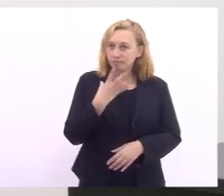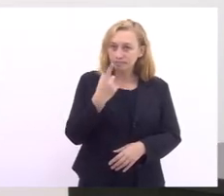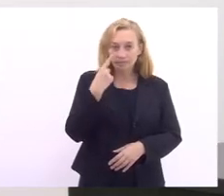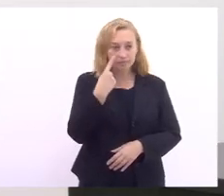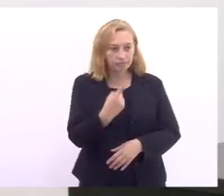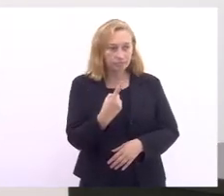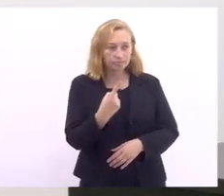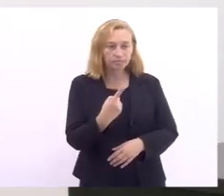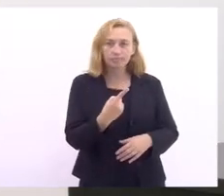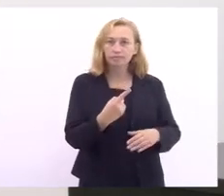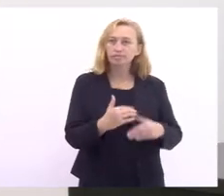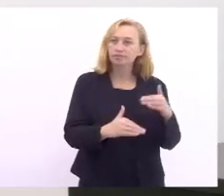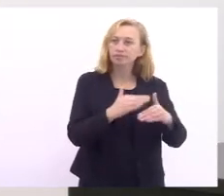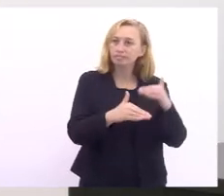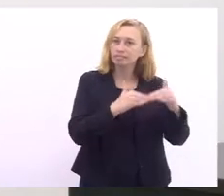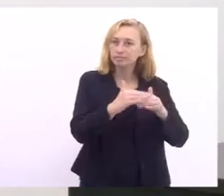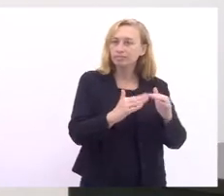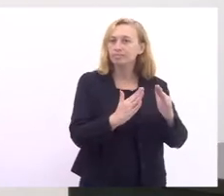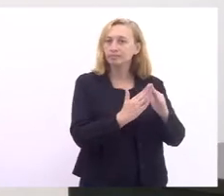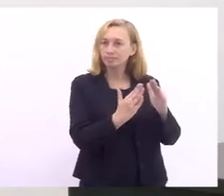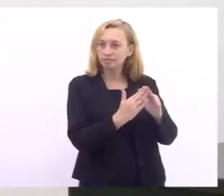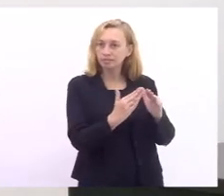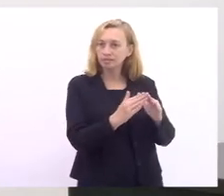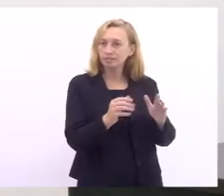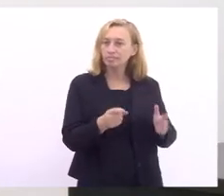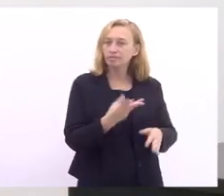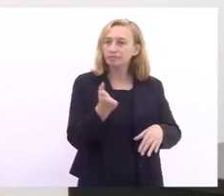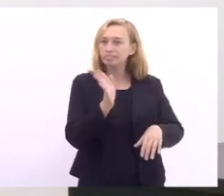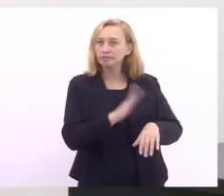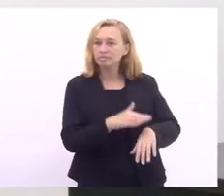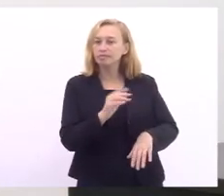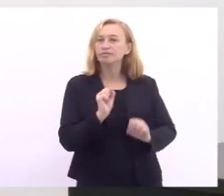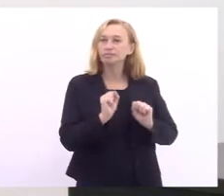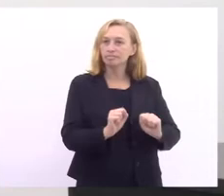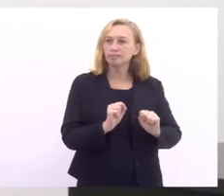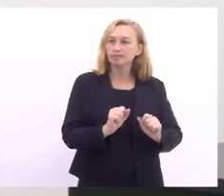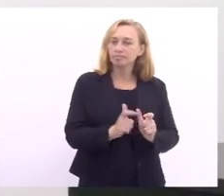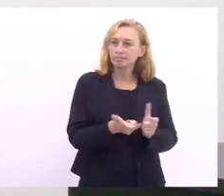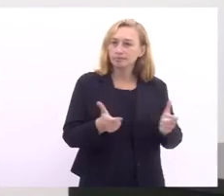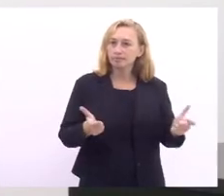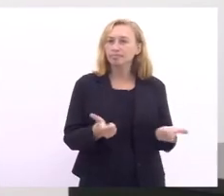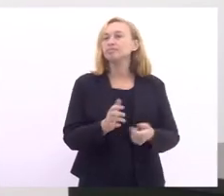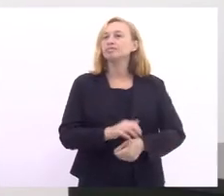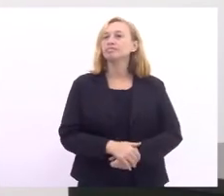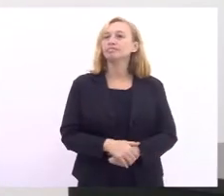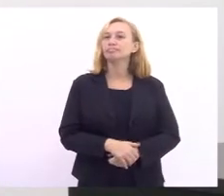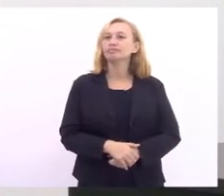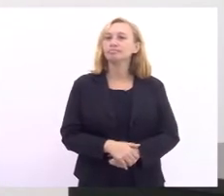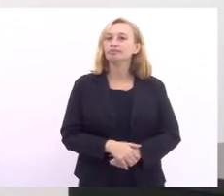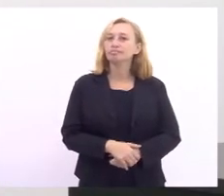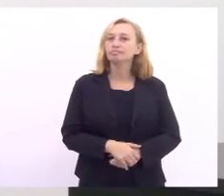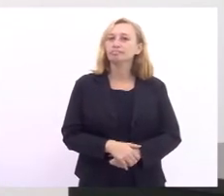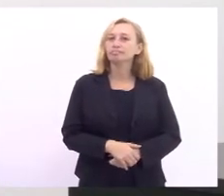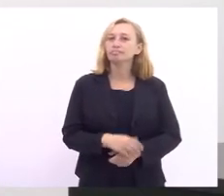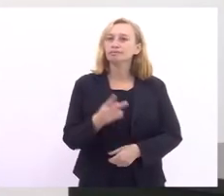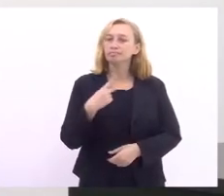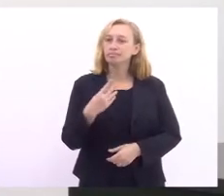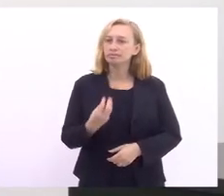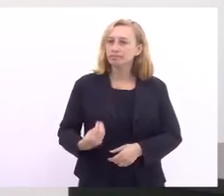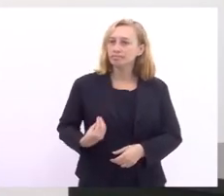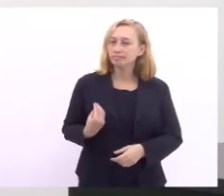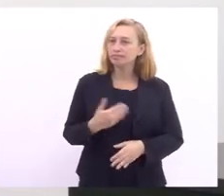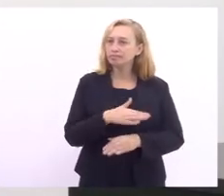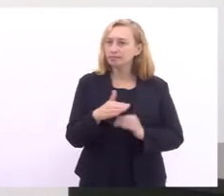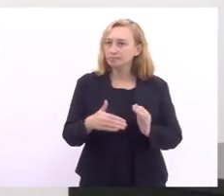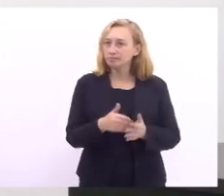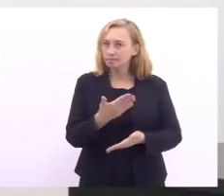fruto dentro de um ano né que eu tô dentro da Case Quanto quanto mais que pode crescer então quero dizer vida longa